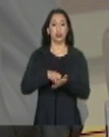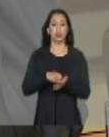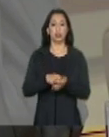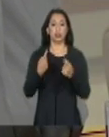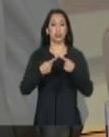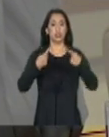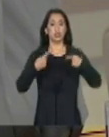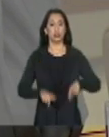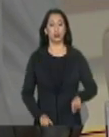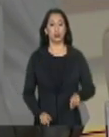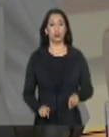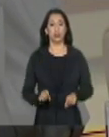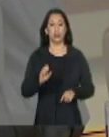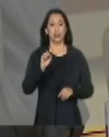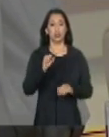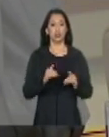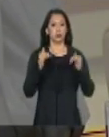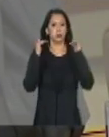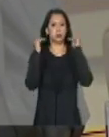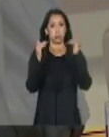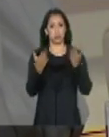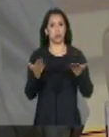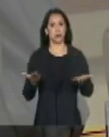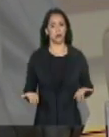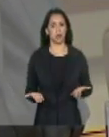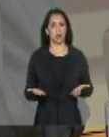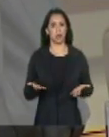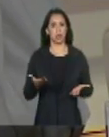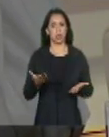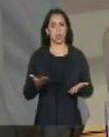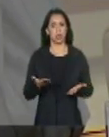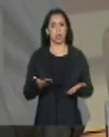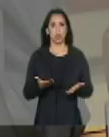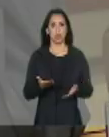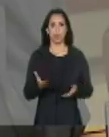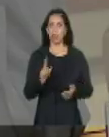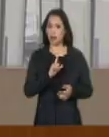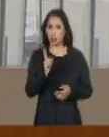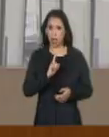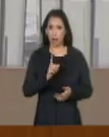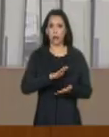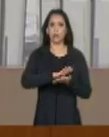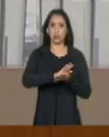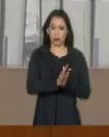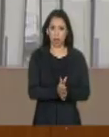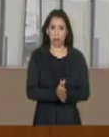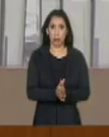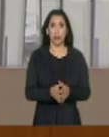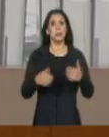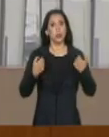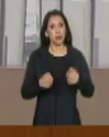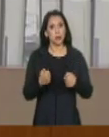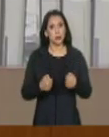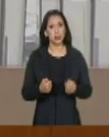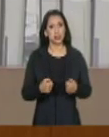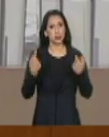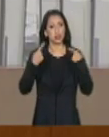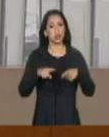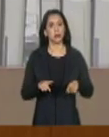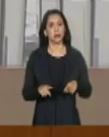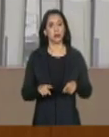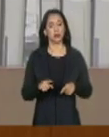tribunais superiores deixam passar as impunidades sem repressão? É porque é necessário combater e é importante... Mas,